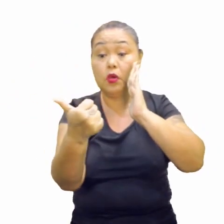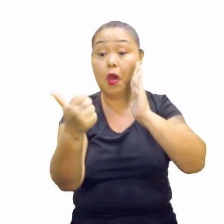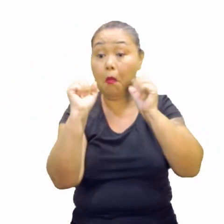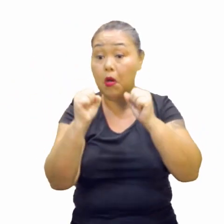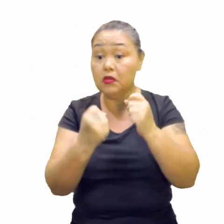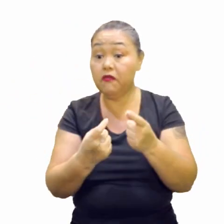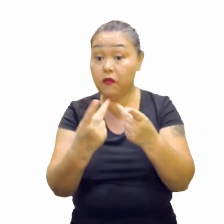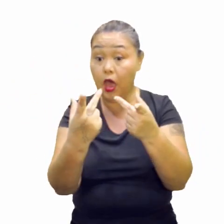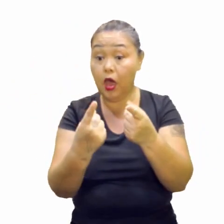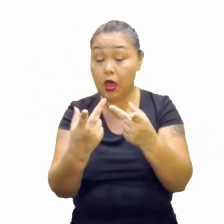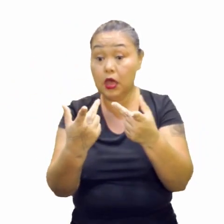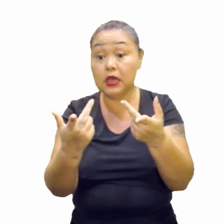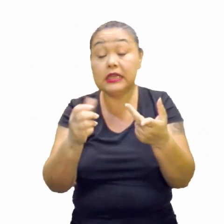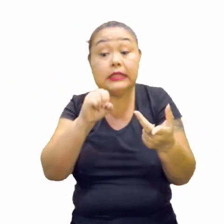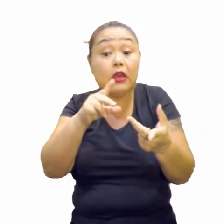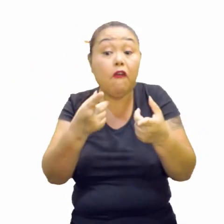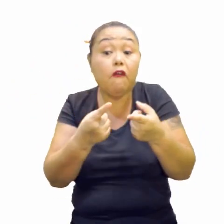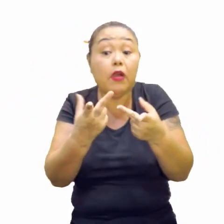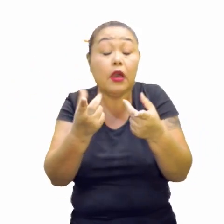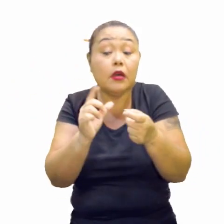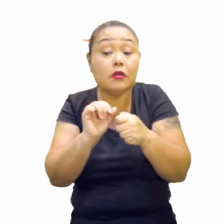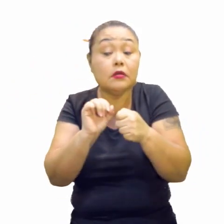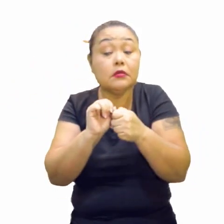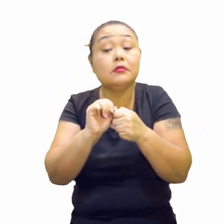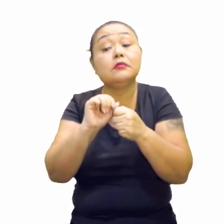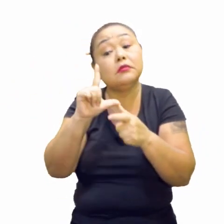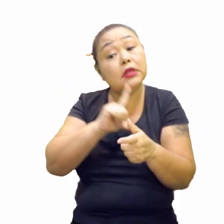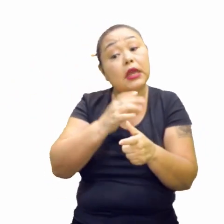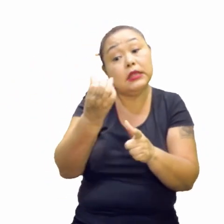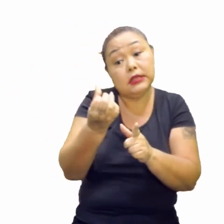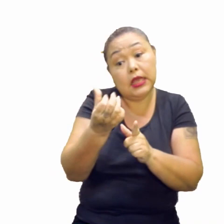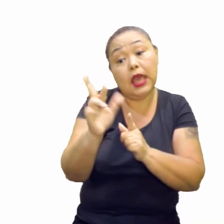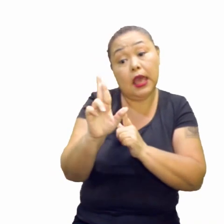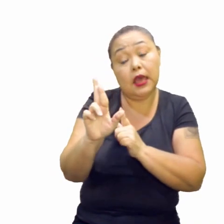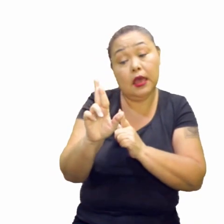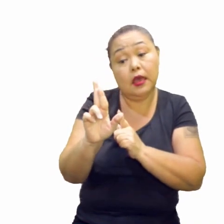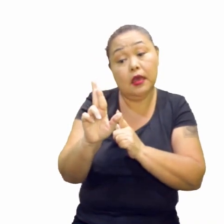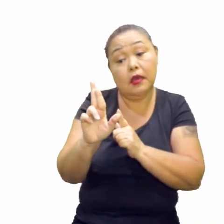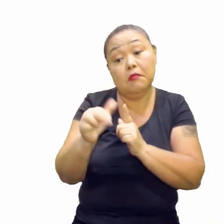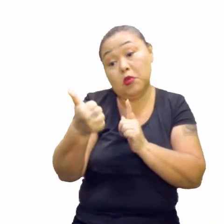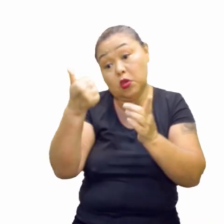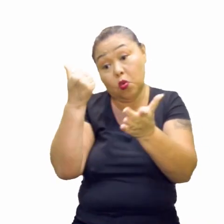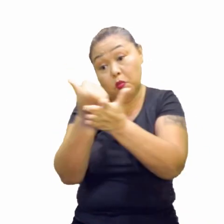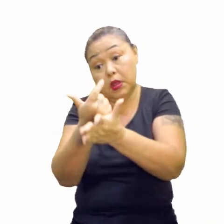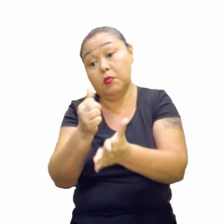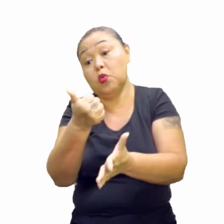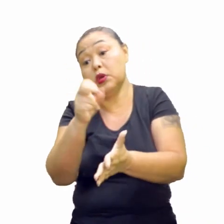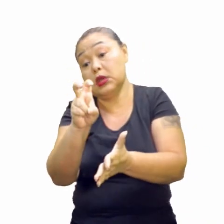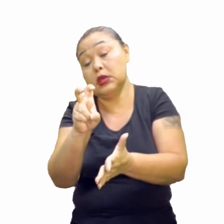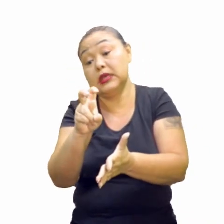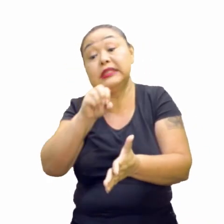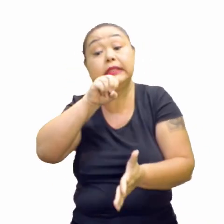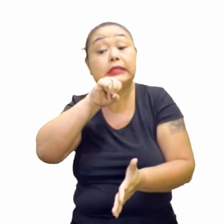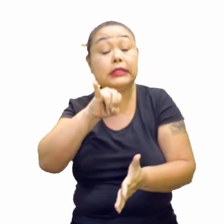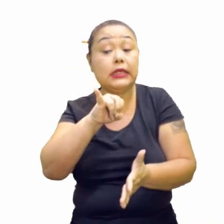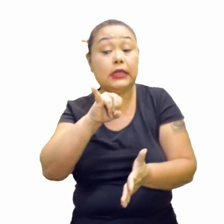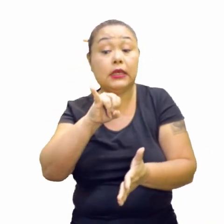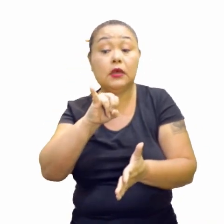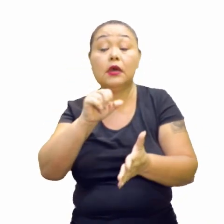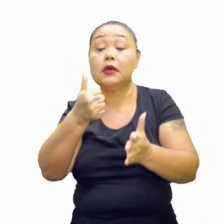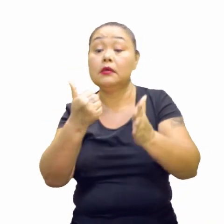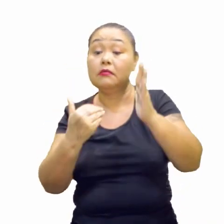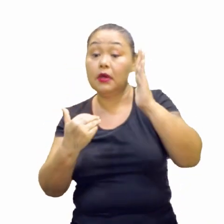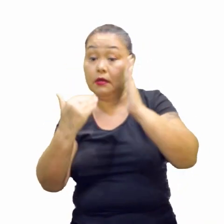eu vender, eu ainda tenho um lucro de R$6. Porque eu comprei por 15, Mas se ela chegar em 14, eu vou perder